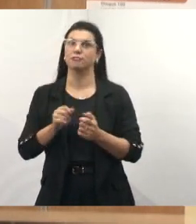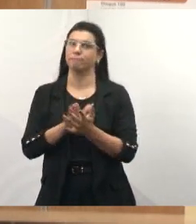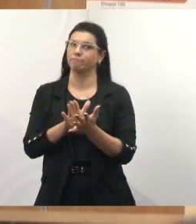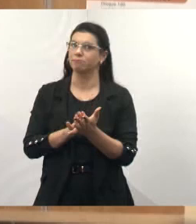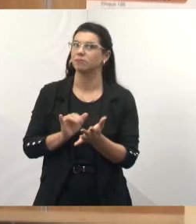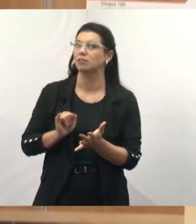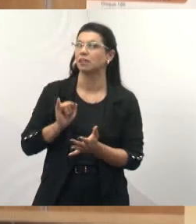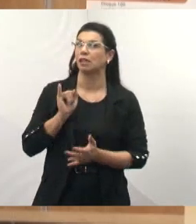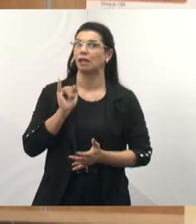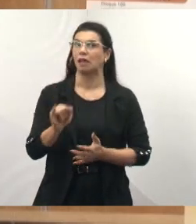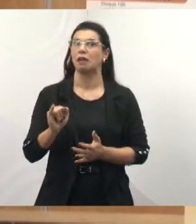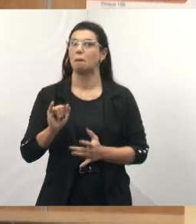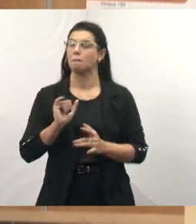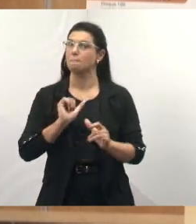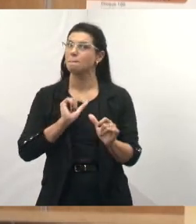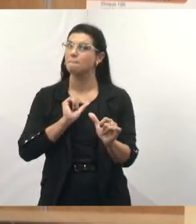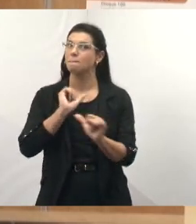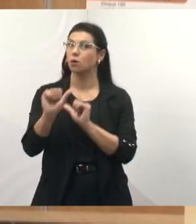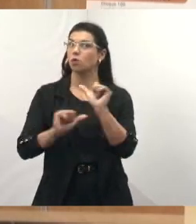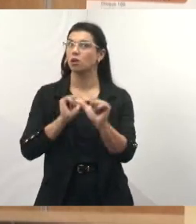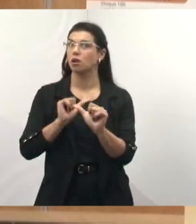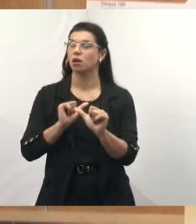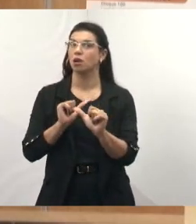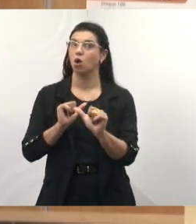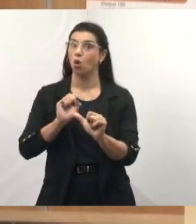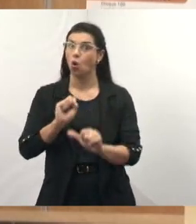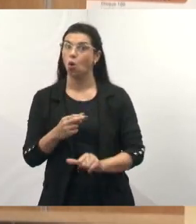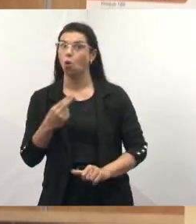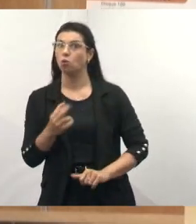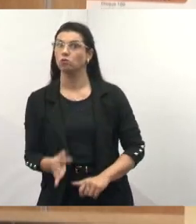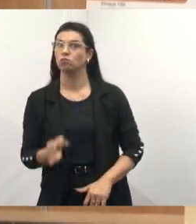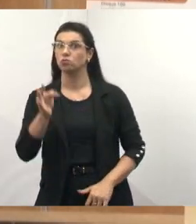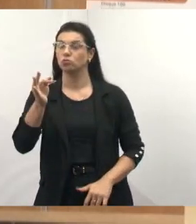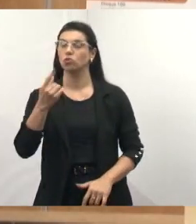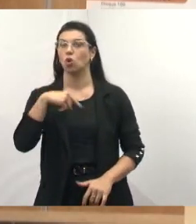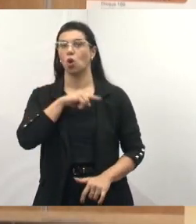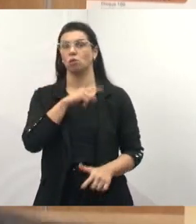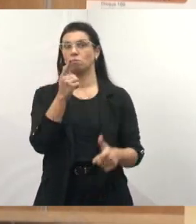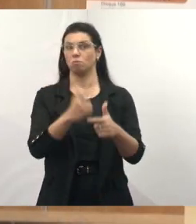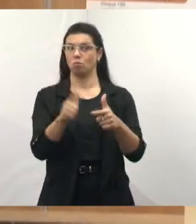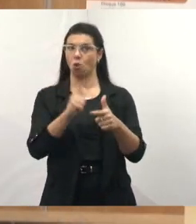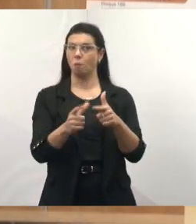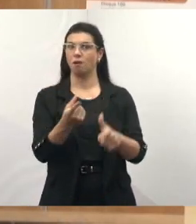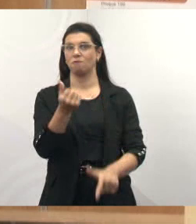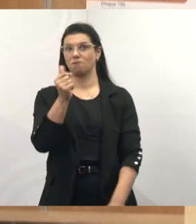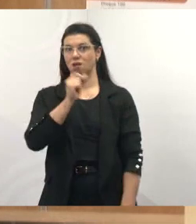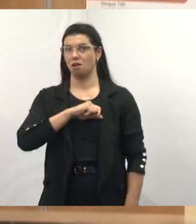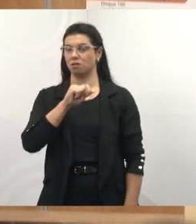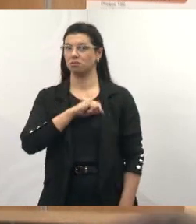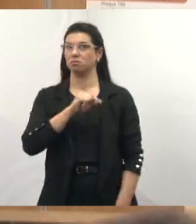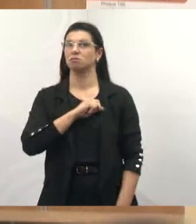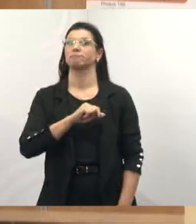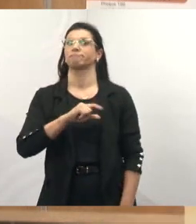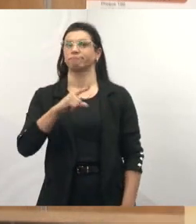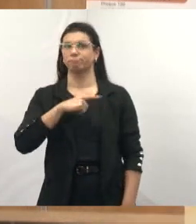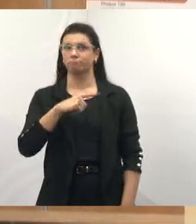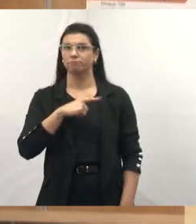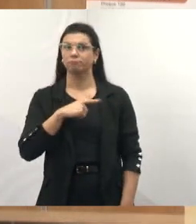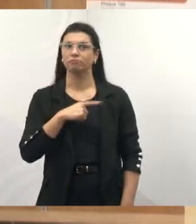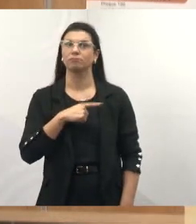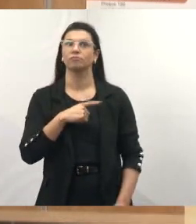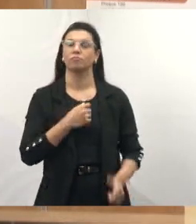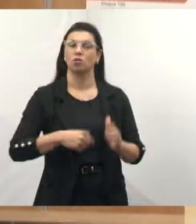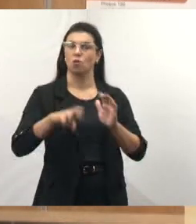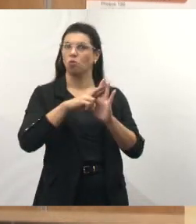nós, num futuro bem próximo, teremos sérias dificuldades financeiras aí para honrar os compromissos mais diretos. Então,